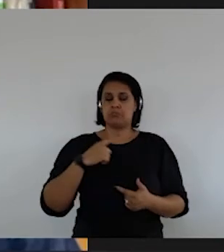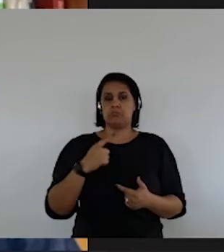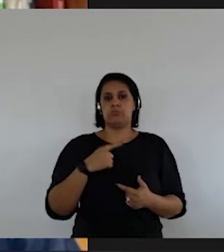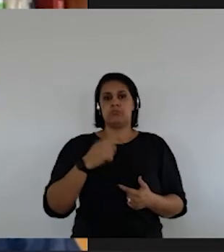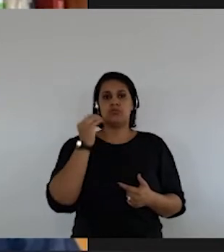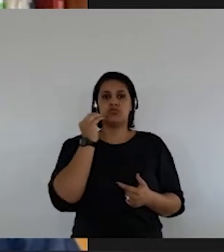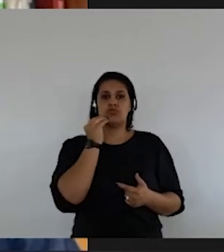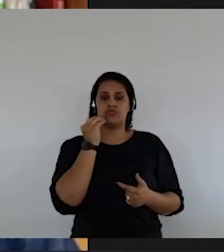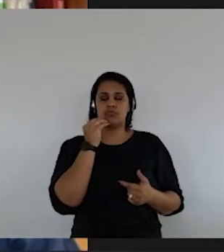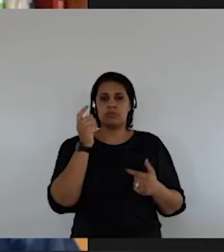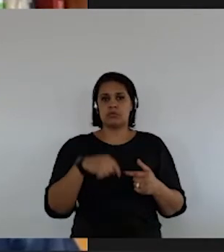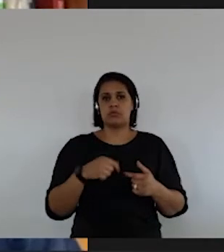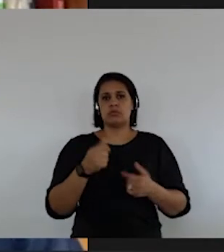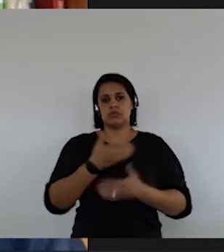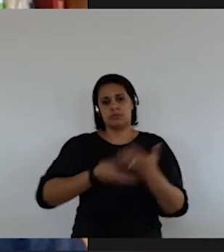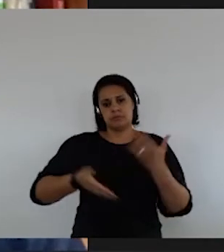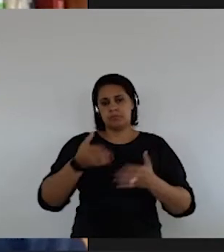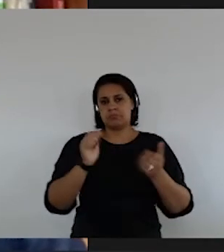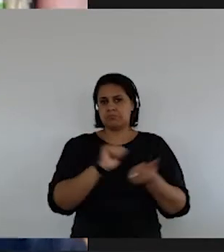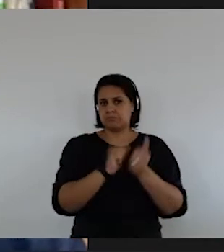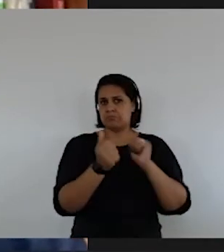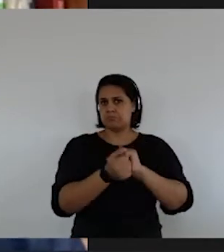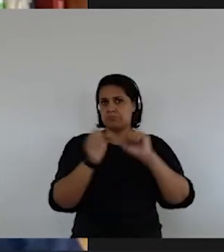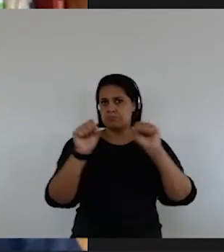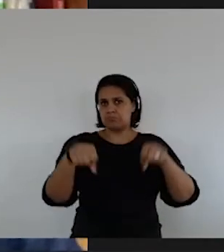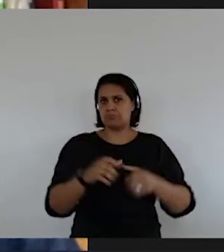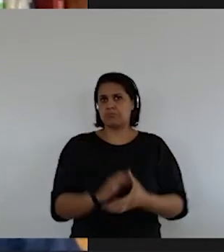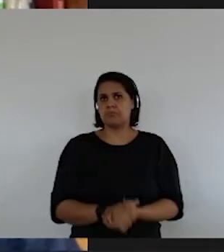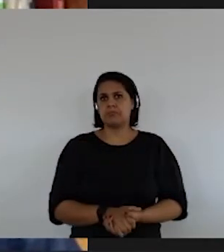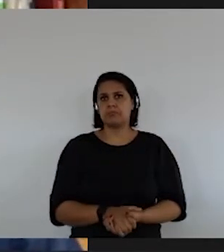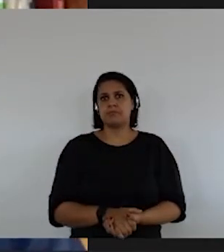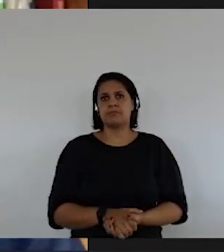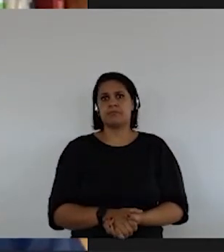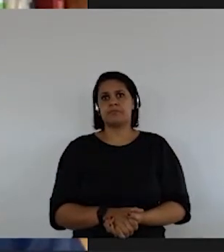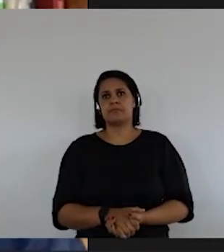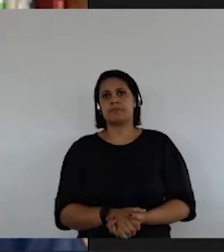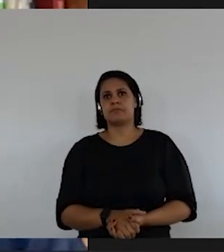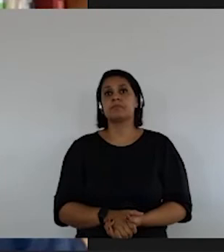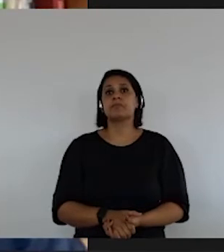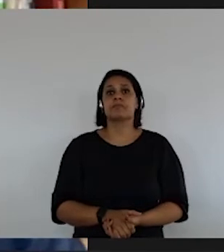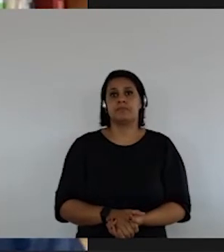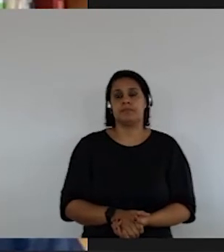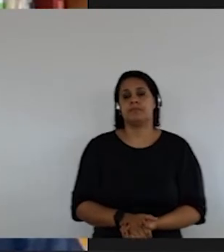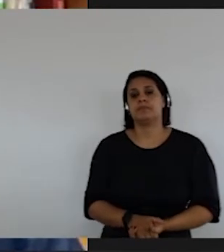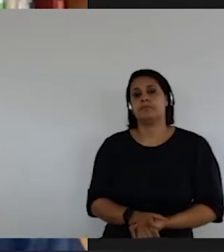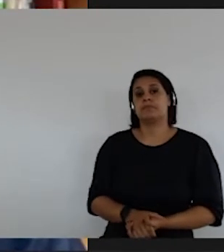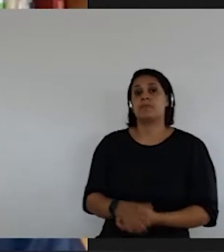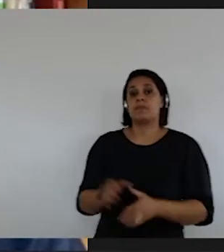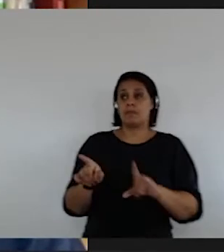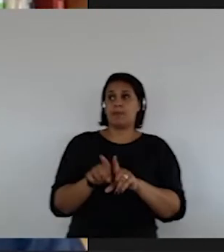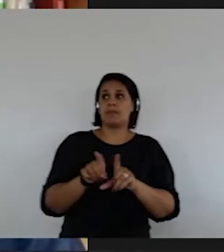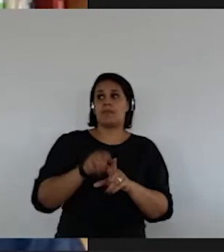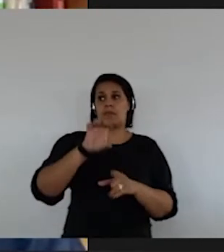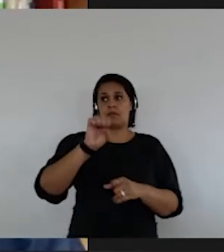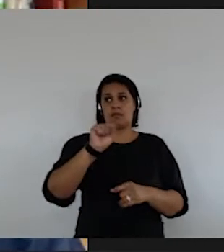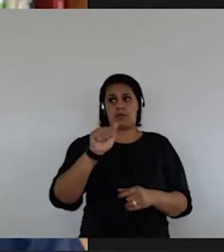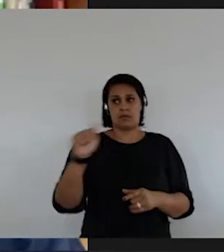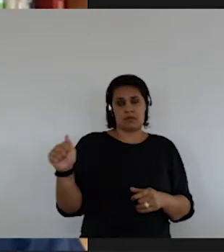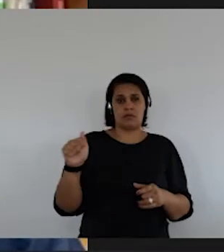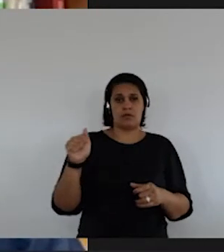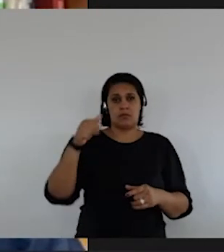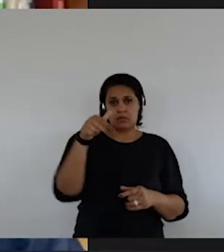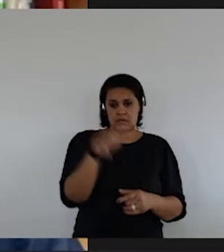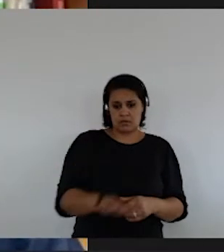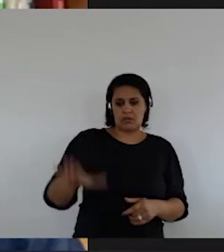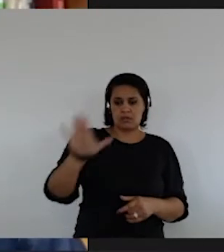de solução das controvérsias. Mas isso tem muito a ser feito ainda, e a ESA Nacional está fazendo aí,